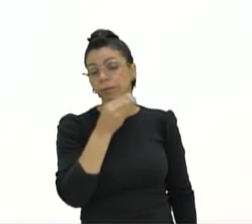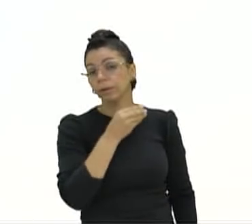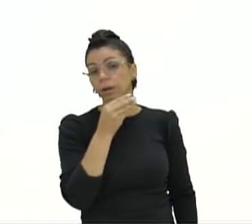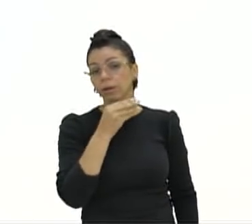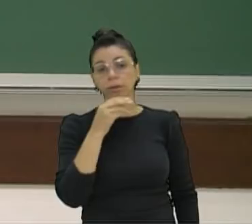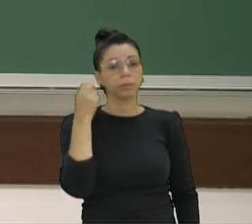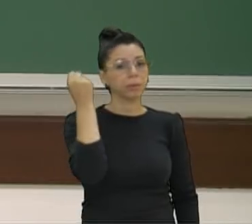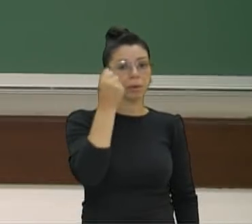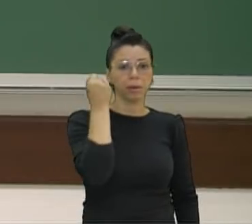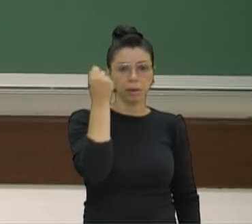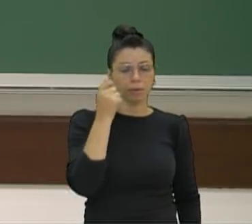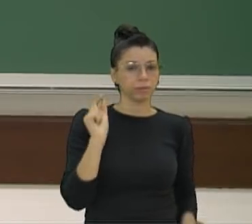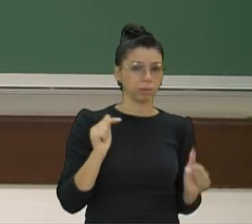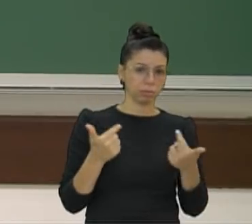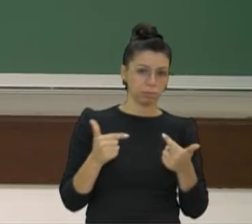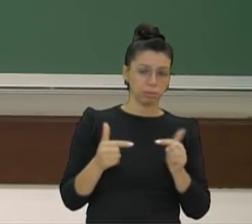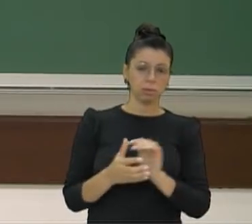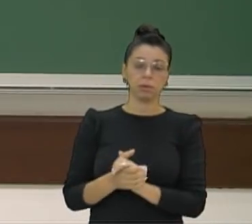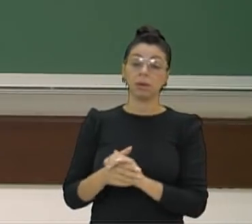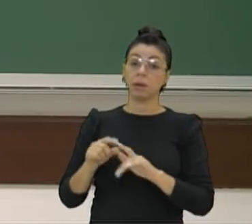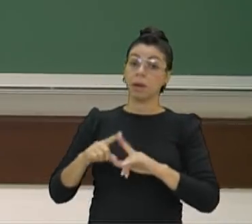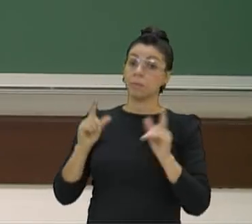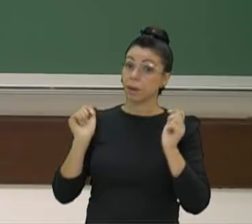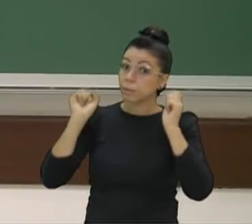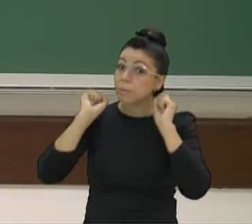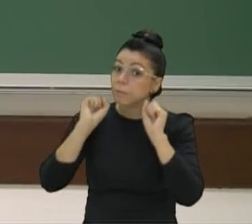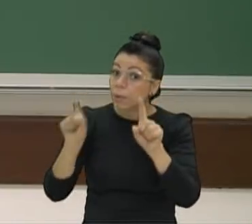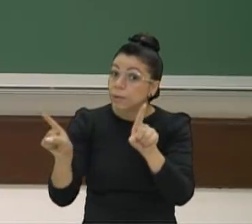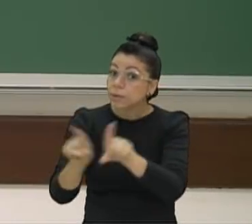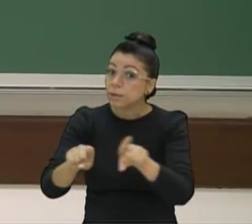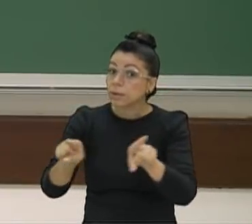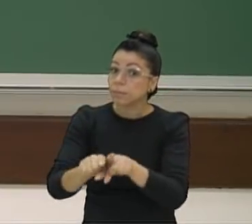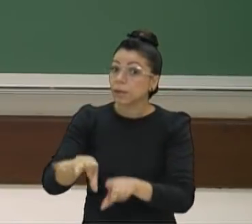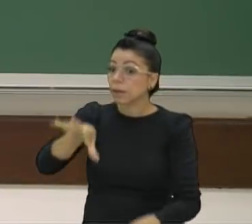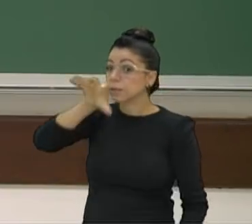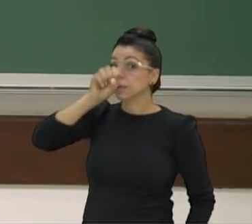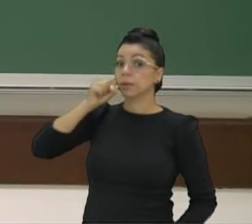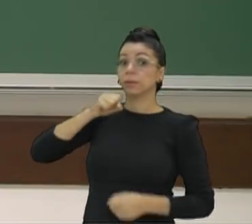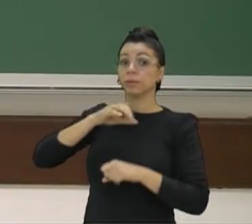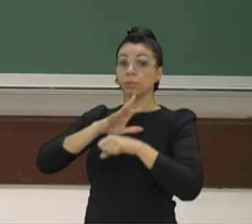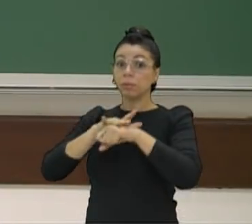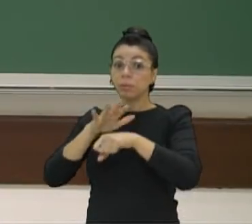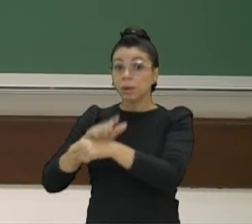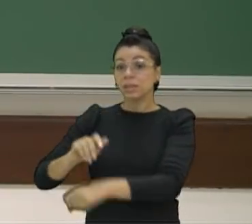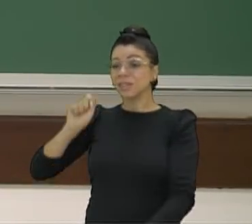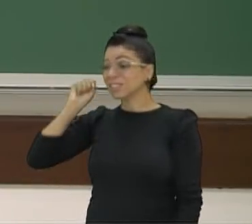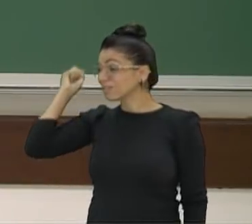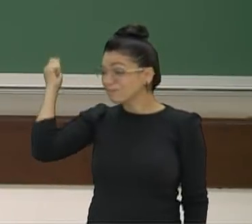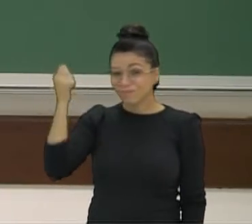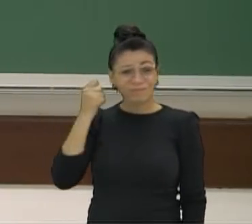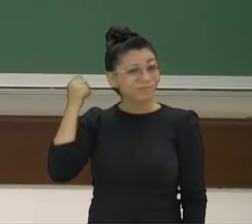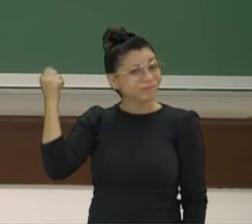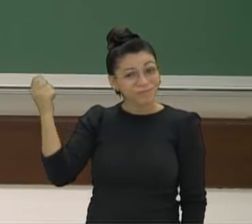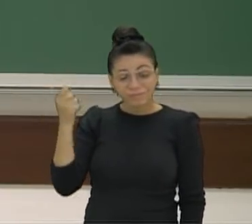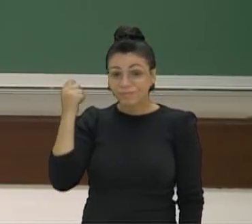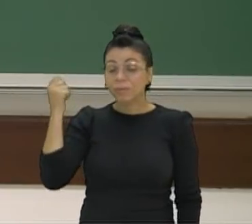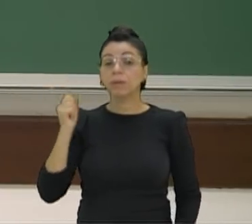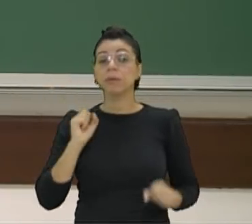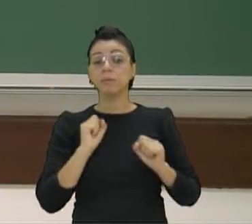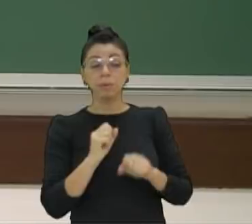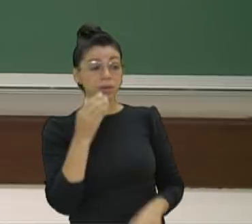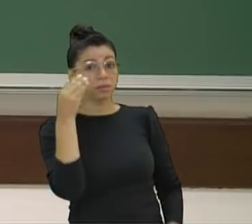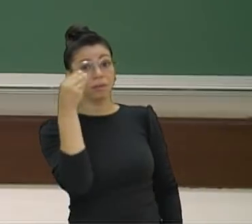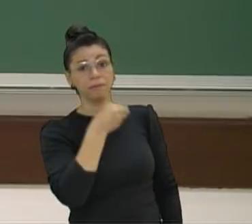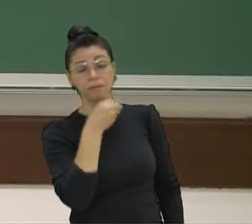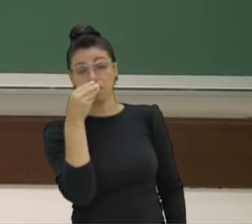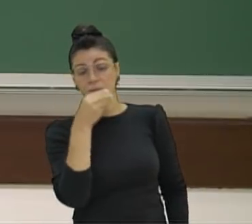grave, mas podem ser extremamente graves, né? Também, tá? Então, podem ser leves a